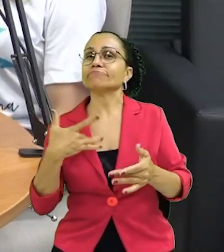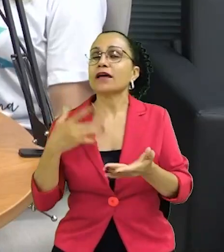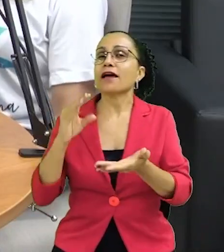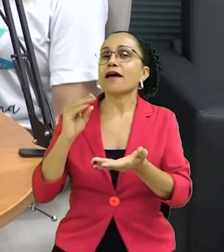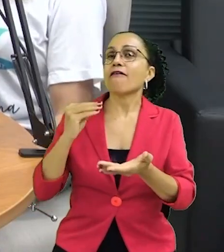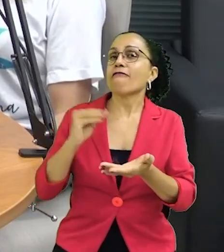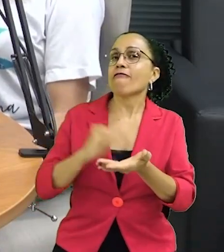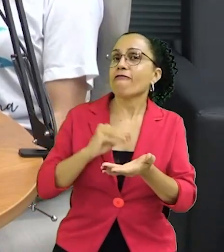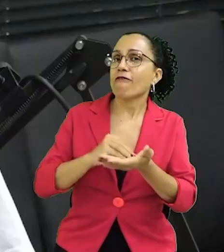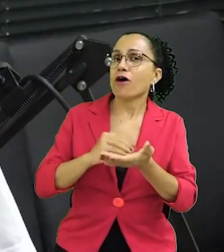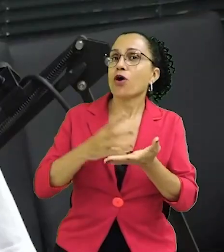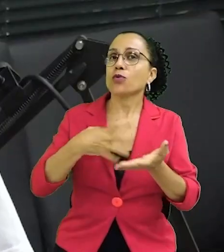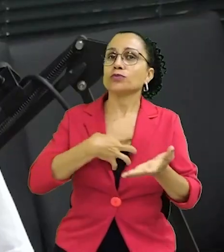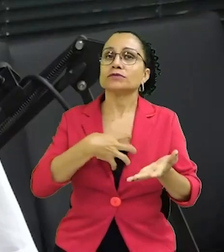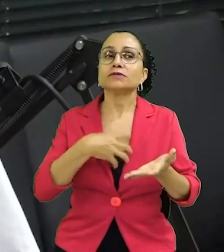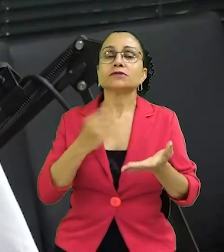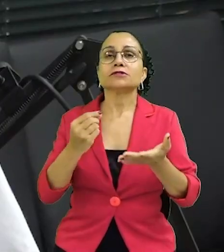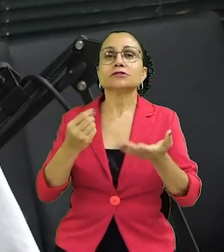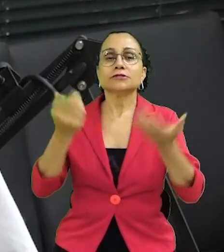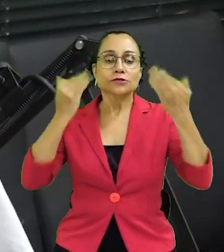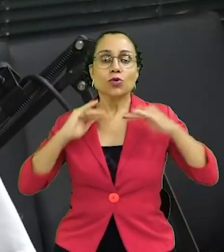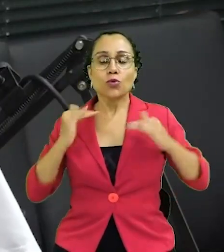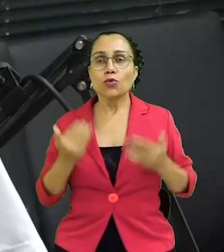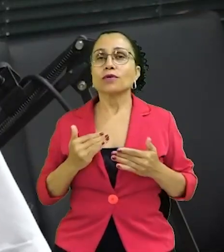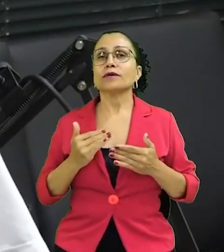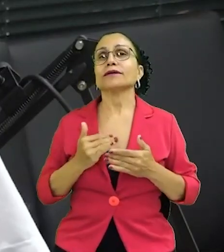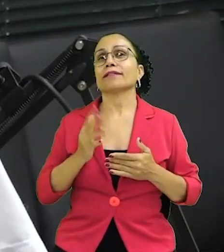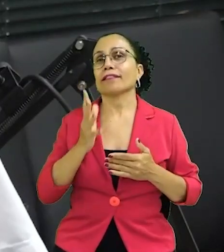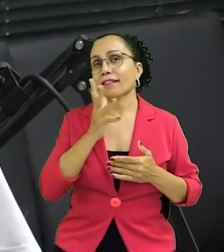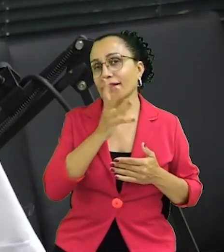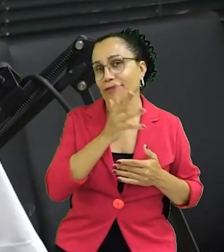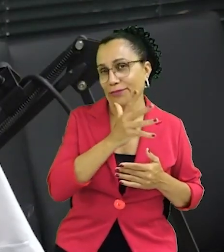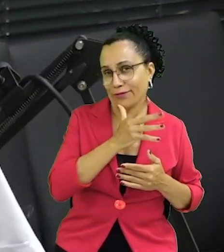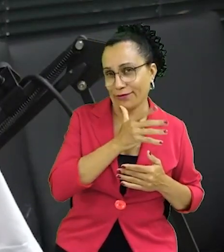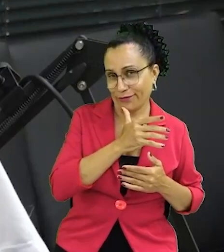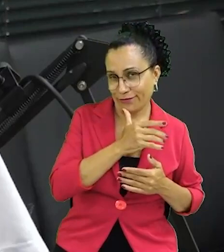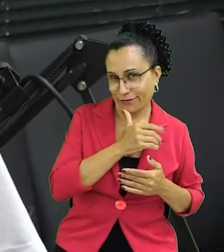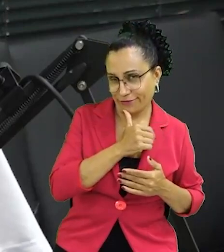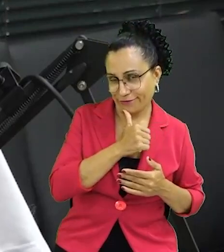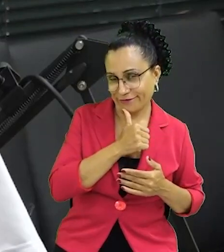organismo, demora um tempinho. E é aí que tem a grande